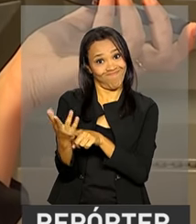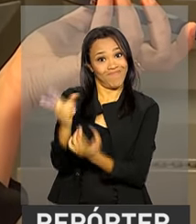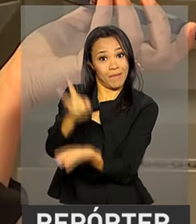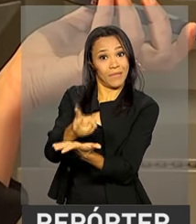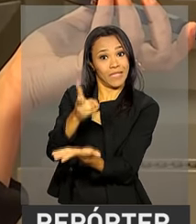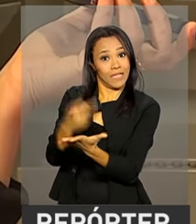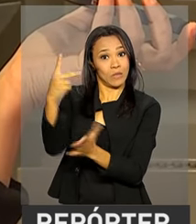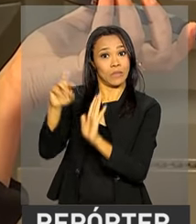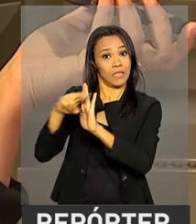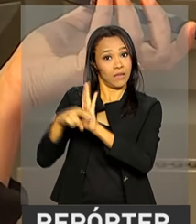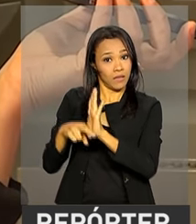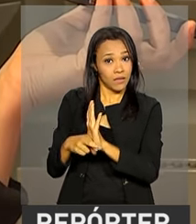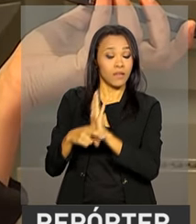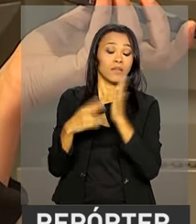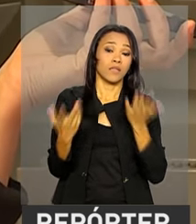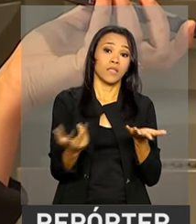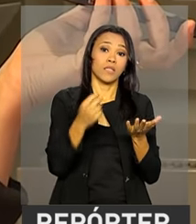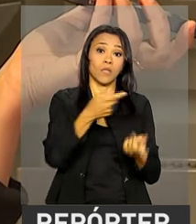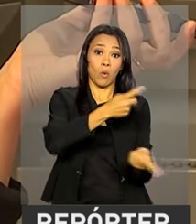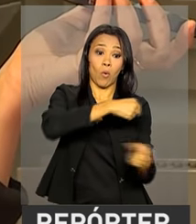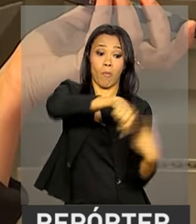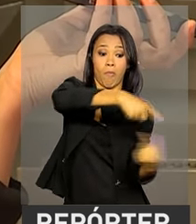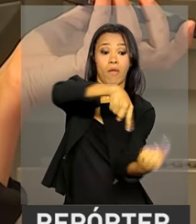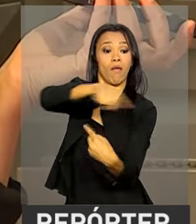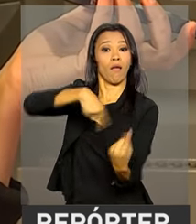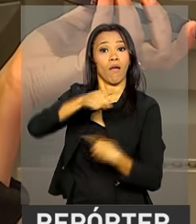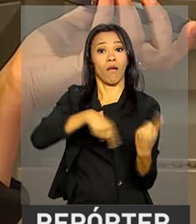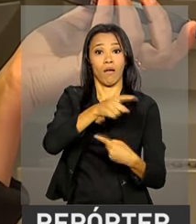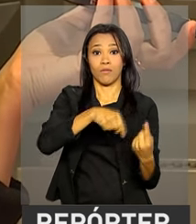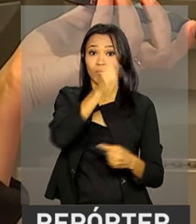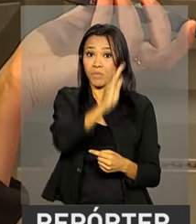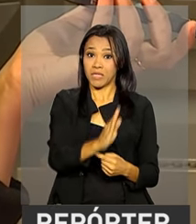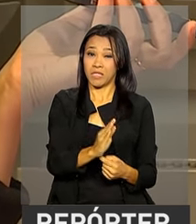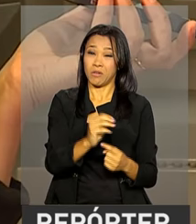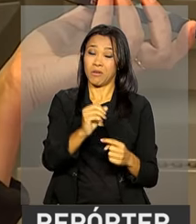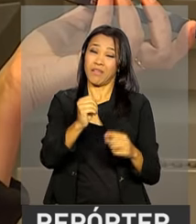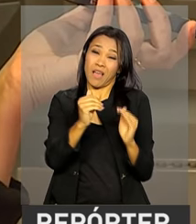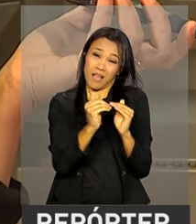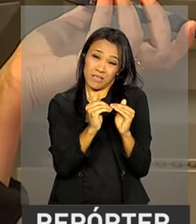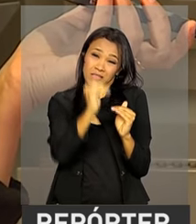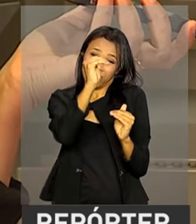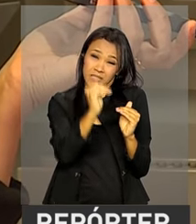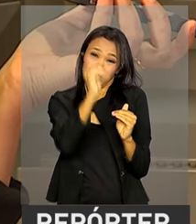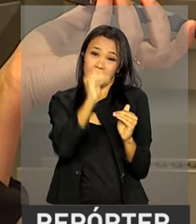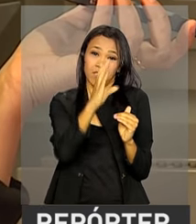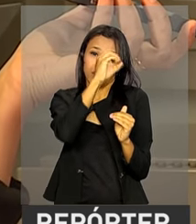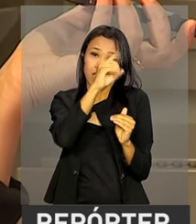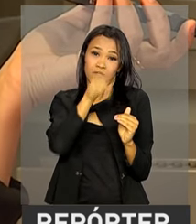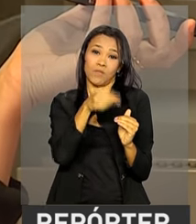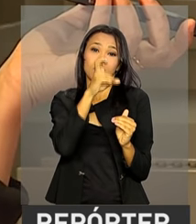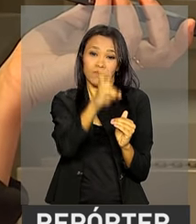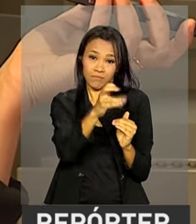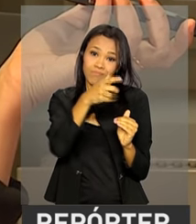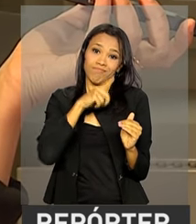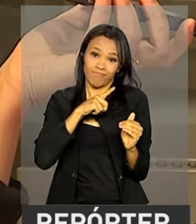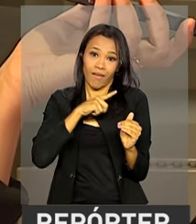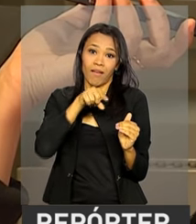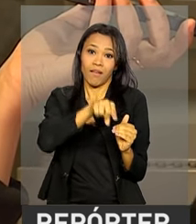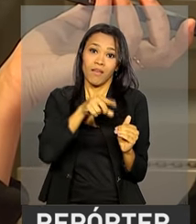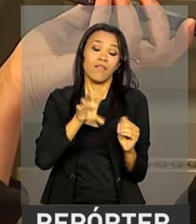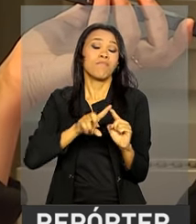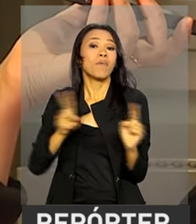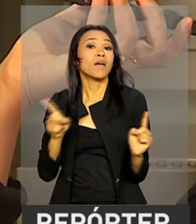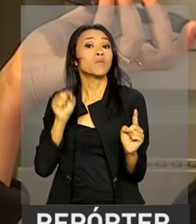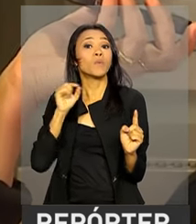conservador o mercado no Brasil tá um pouco acima de meio mas certamente o